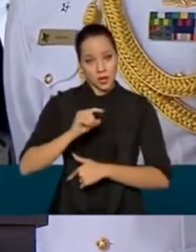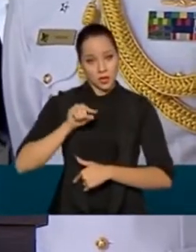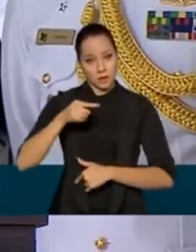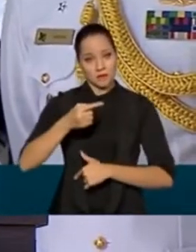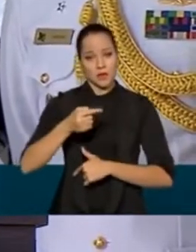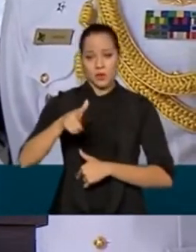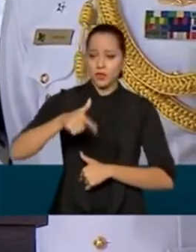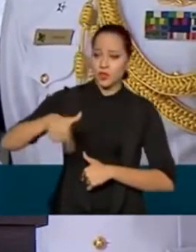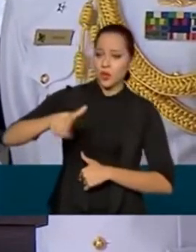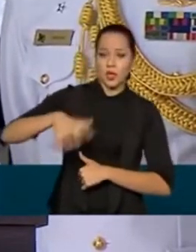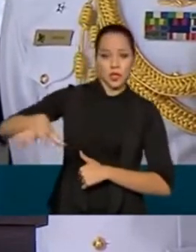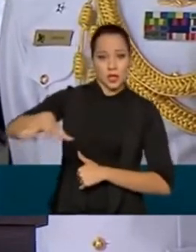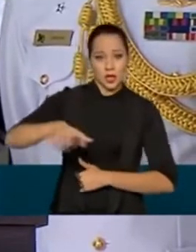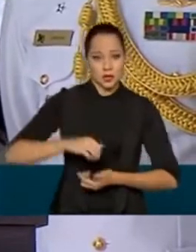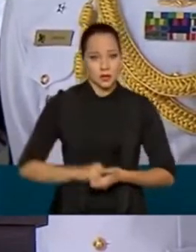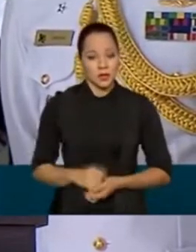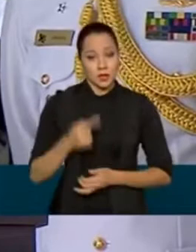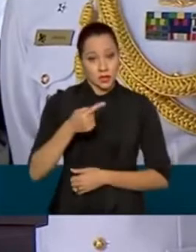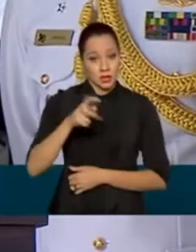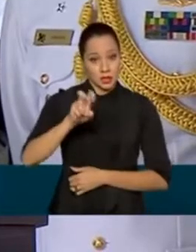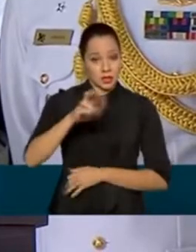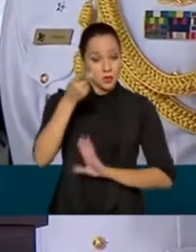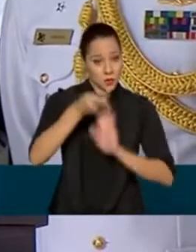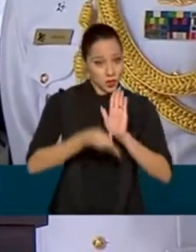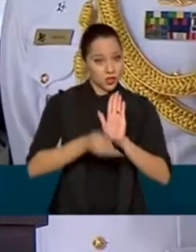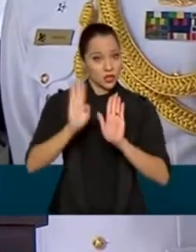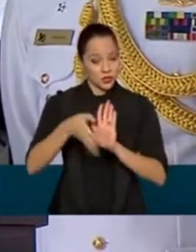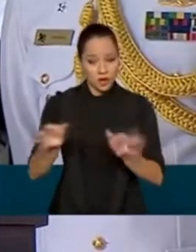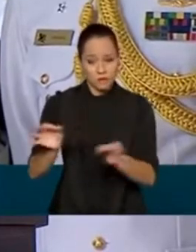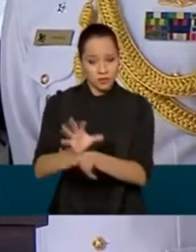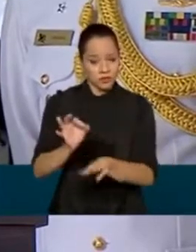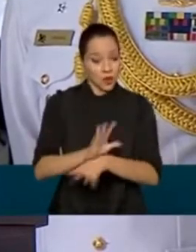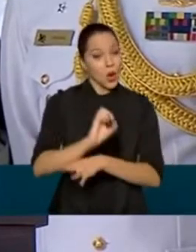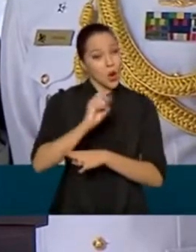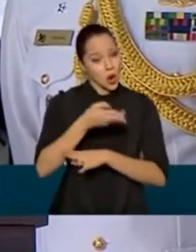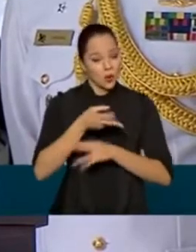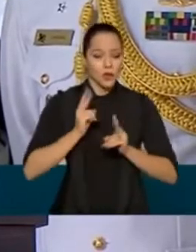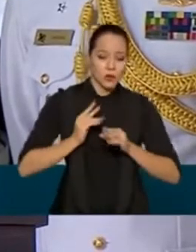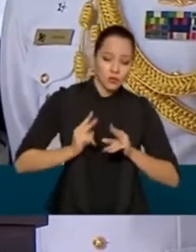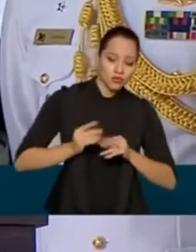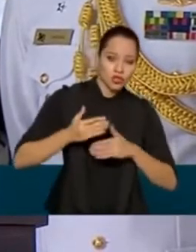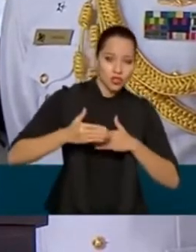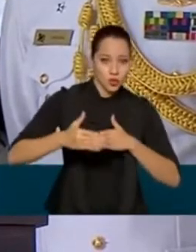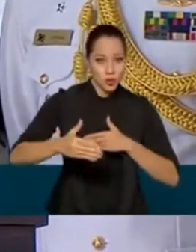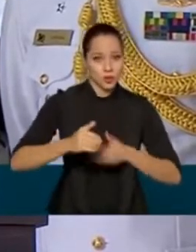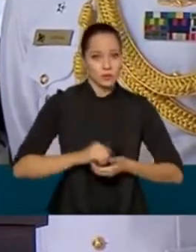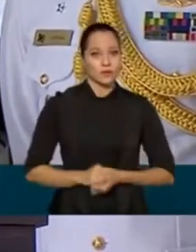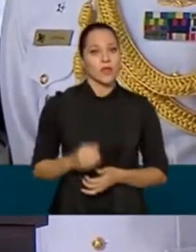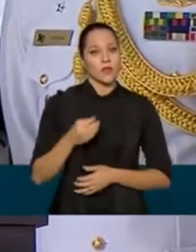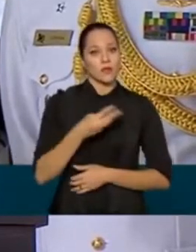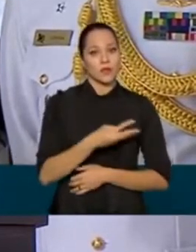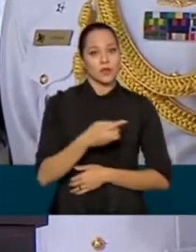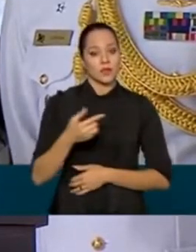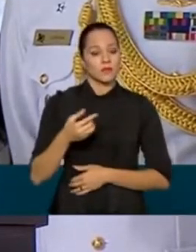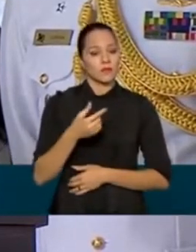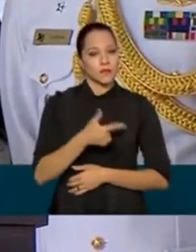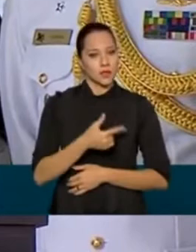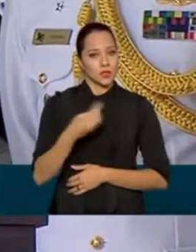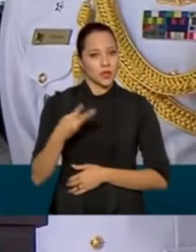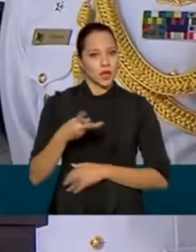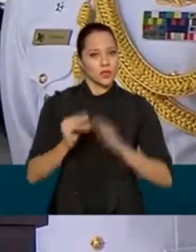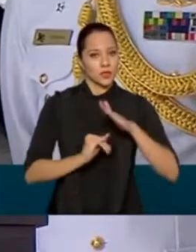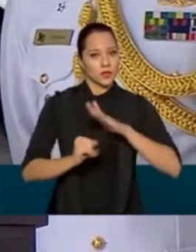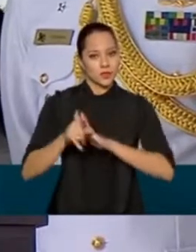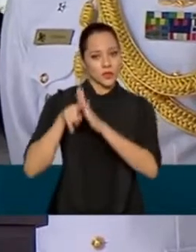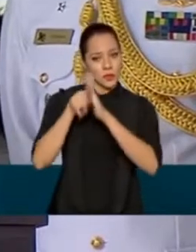indiretos. 75 projetos foram concluídos ou estão em andamento. 23 institutos de pesquisas, com